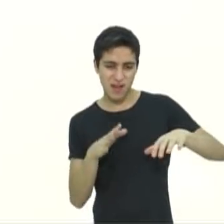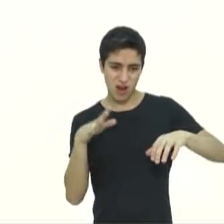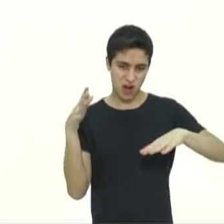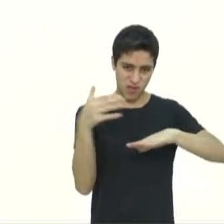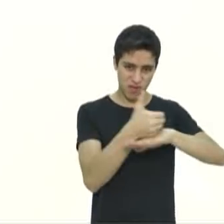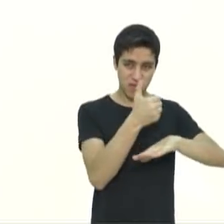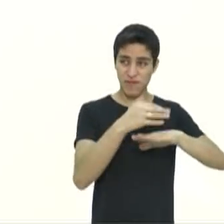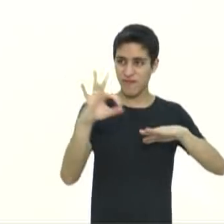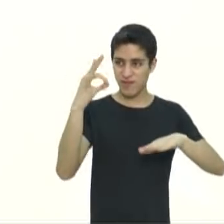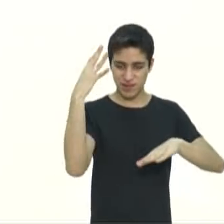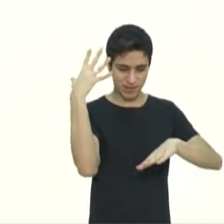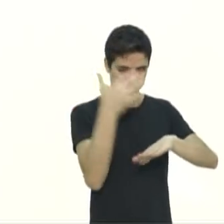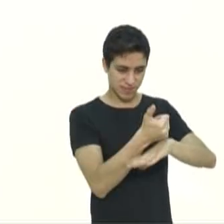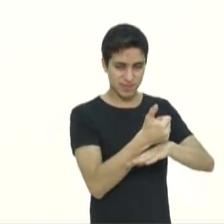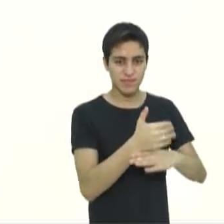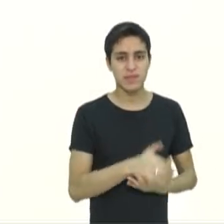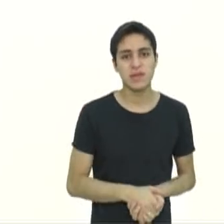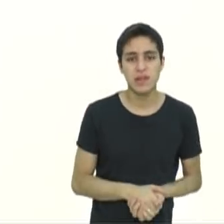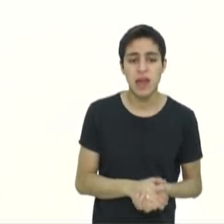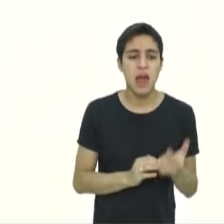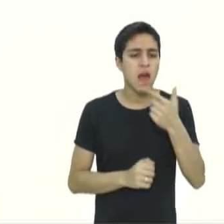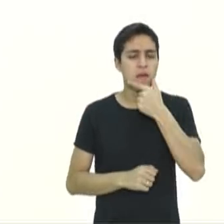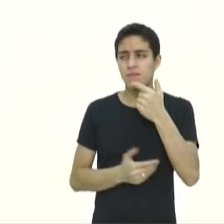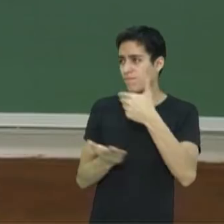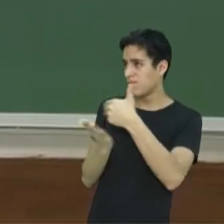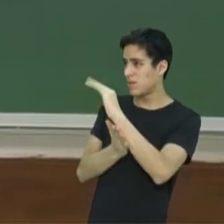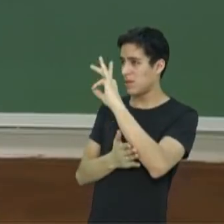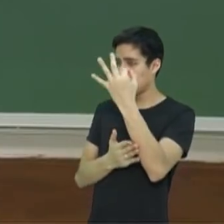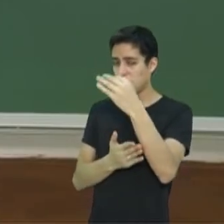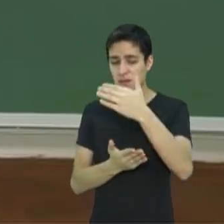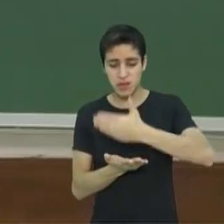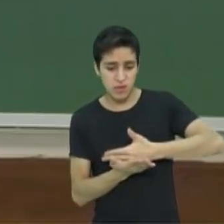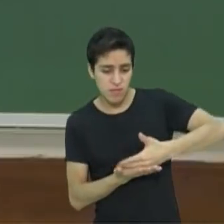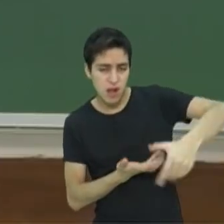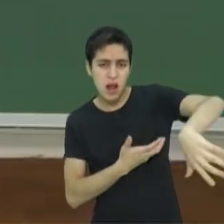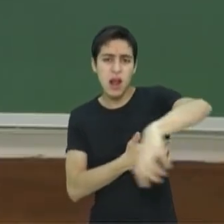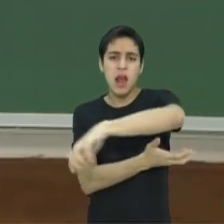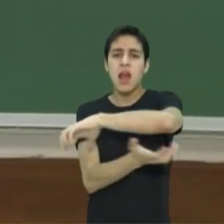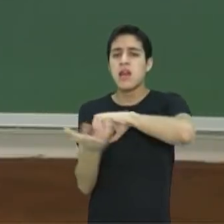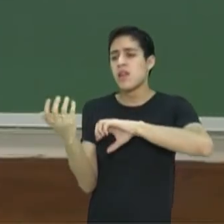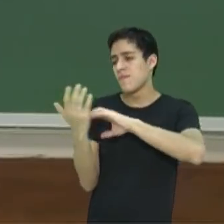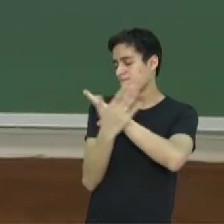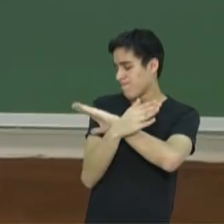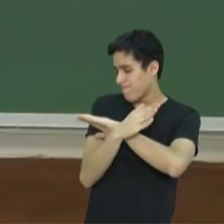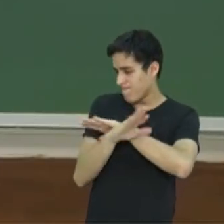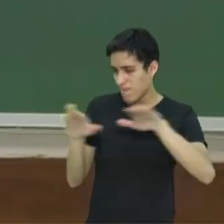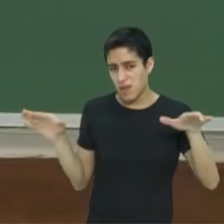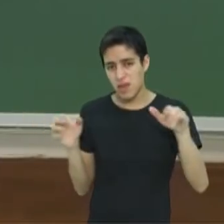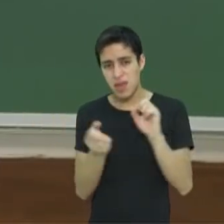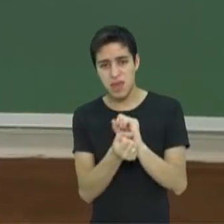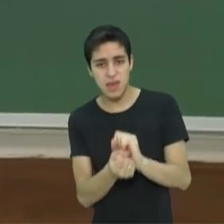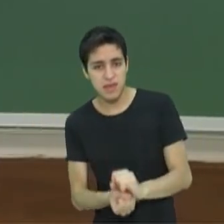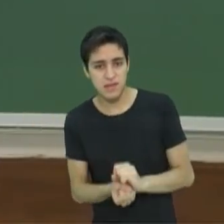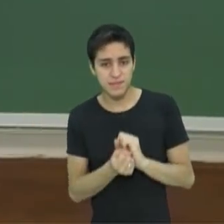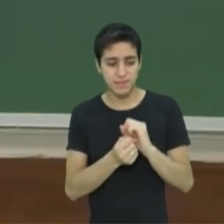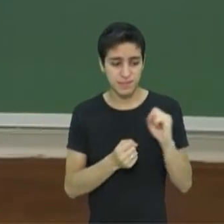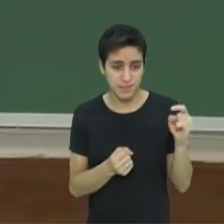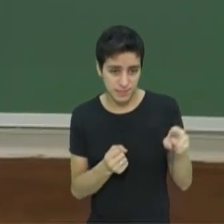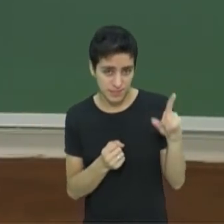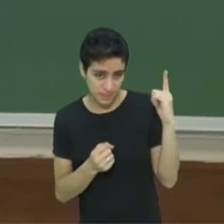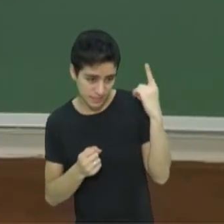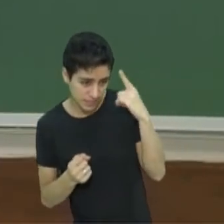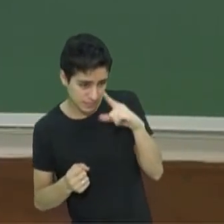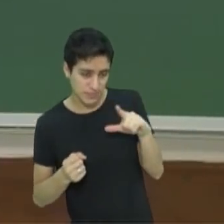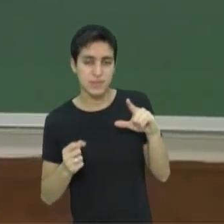assume o poder ali e ele começa a liderar toda uma rebelião e abolir a escravidão. Conseguindo esse poder, ele